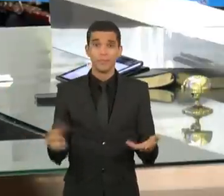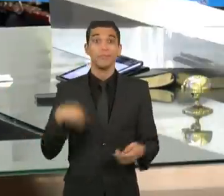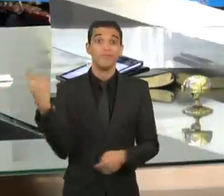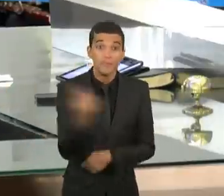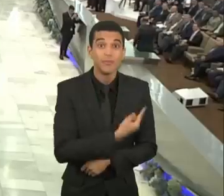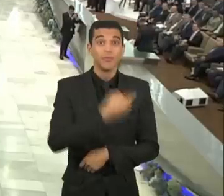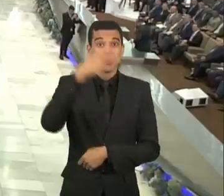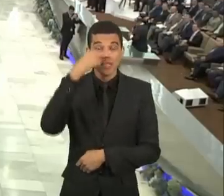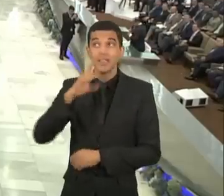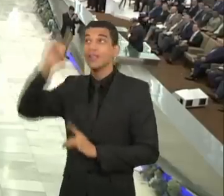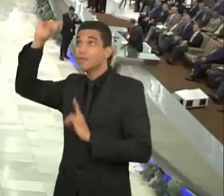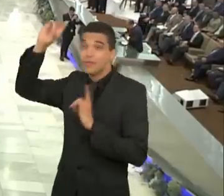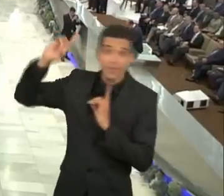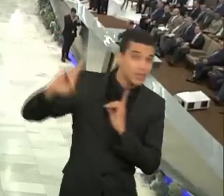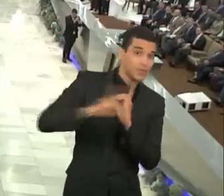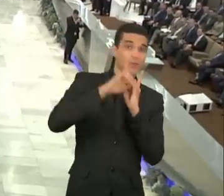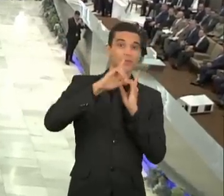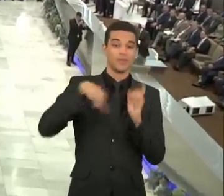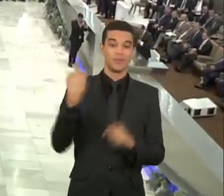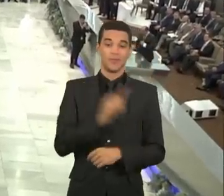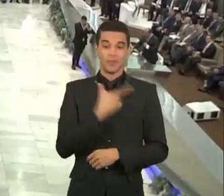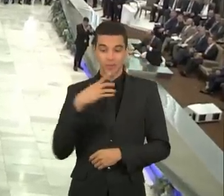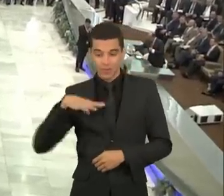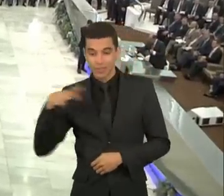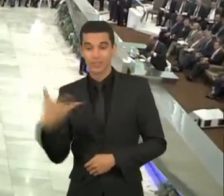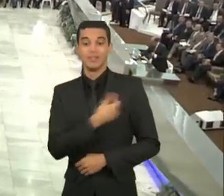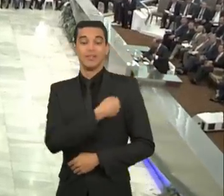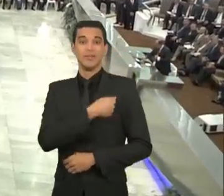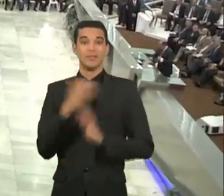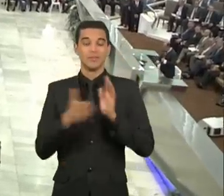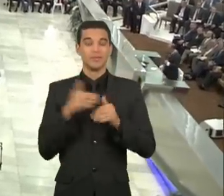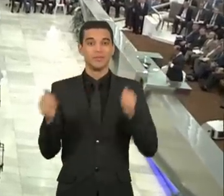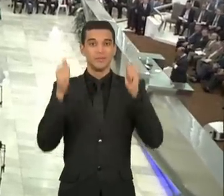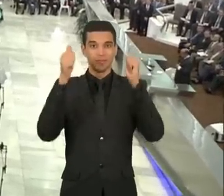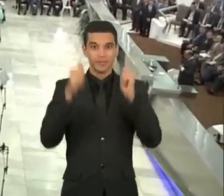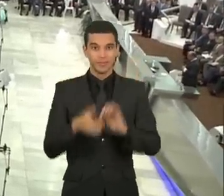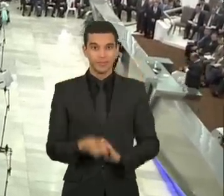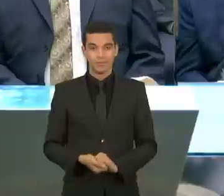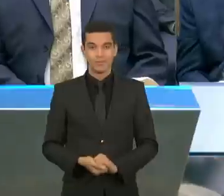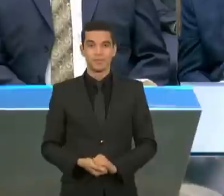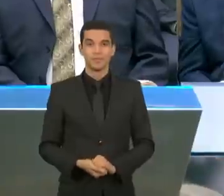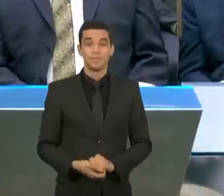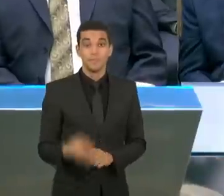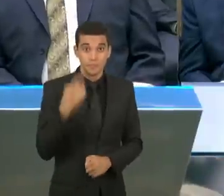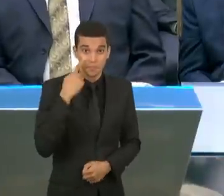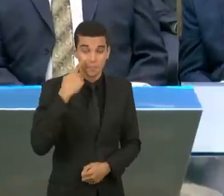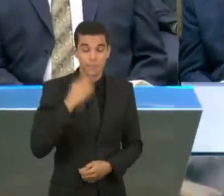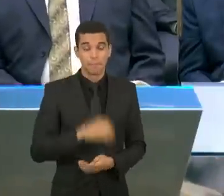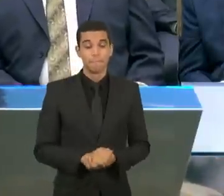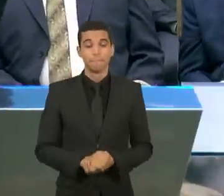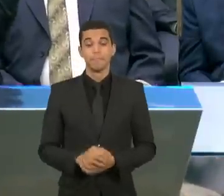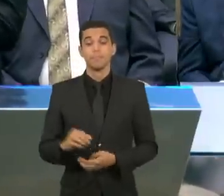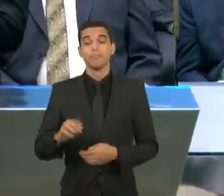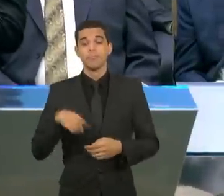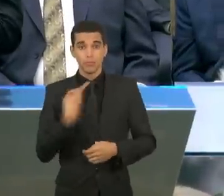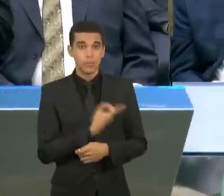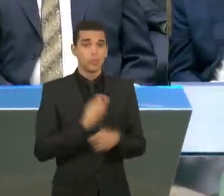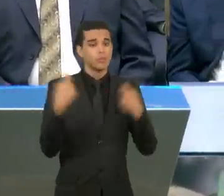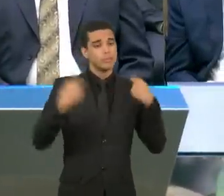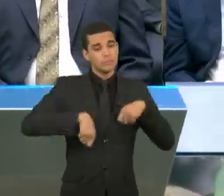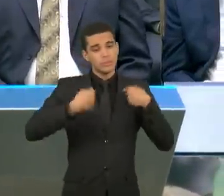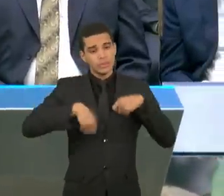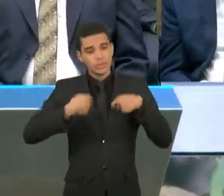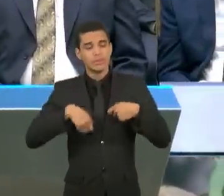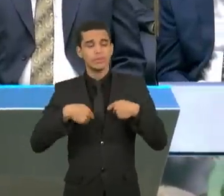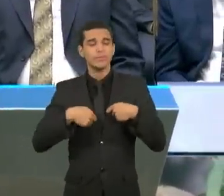por ele. Aleluia. Escutem, Mesmo diante da nossa necessidade